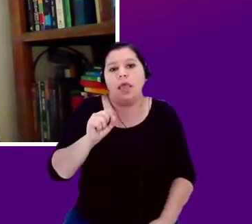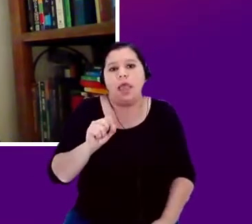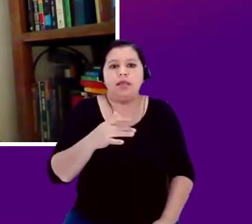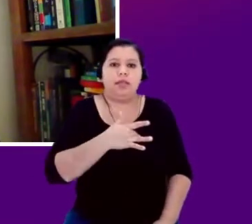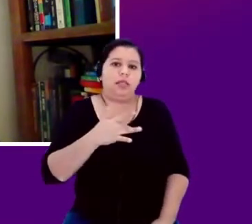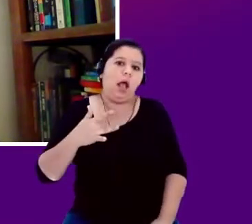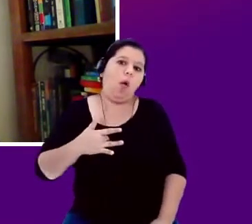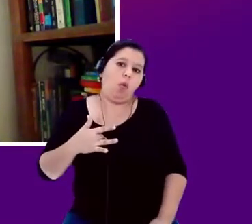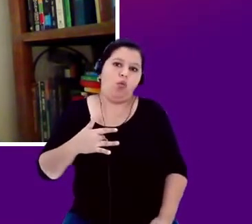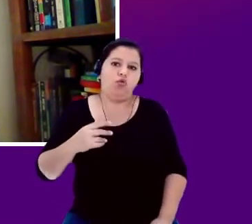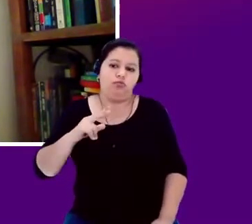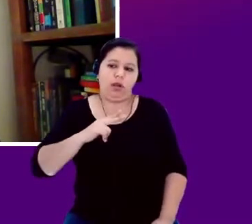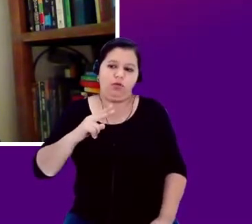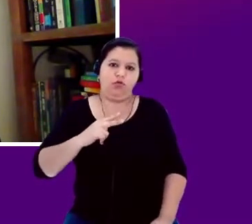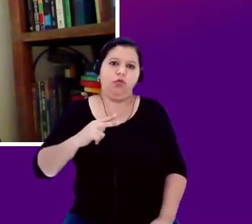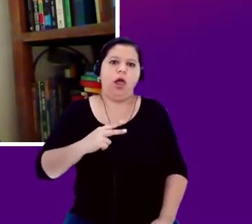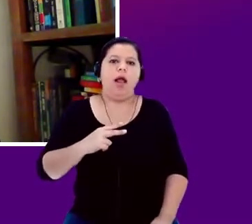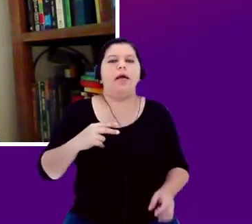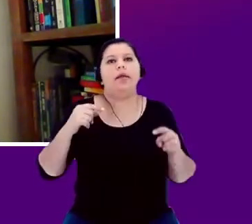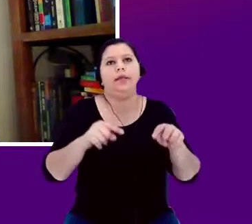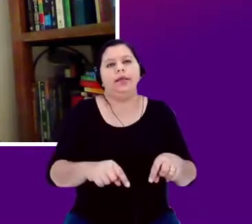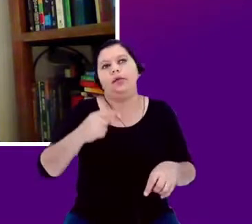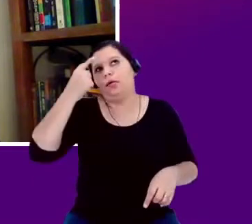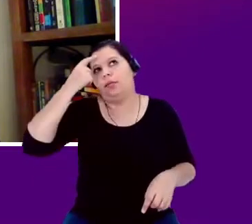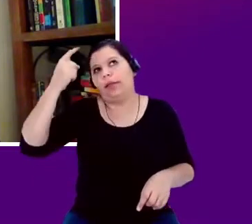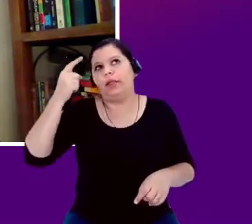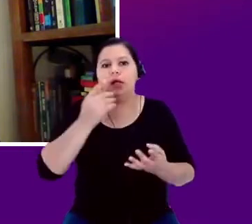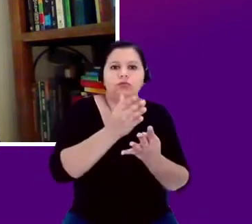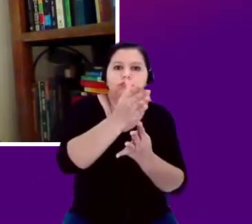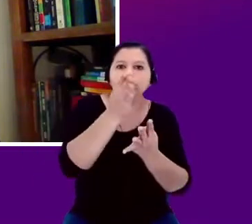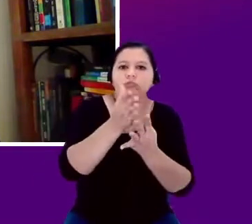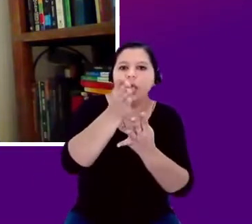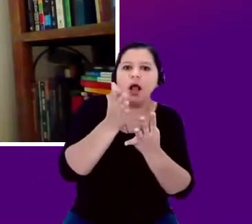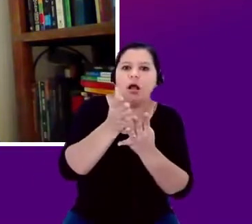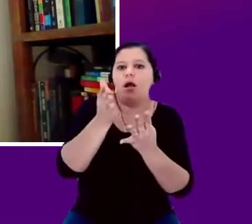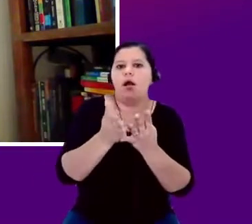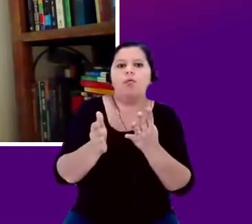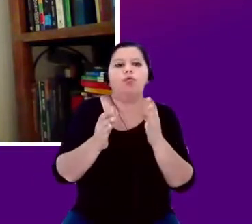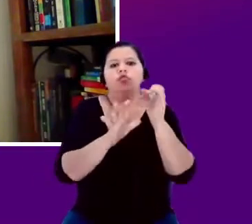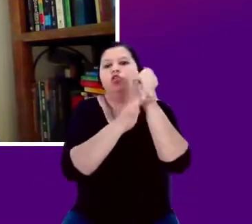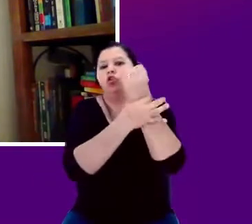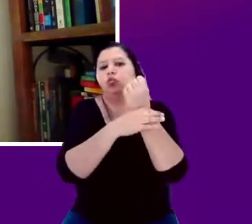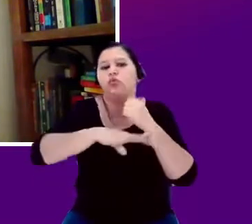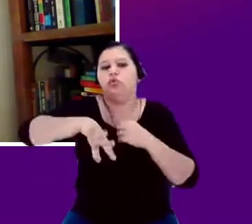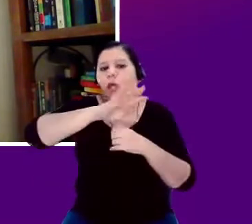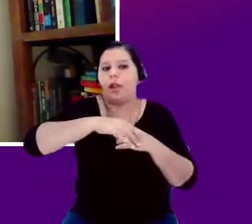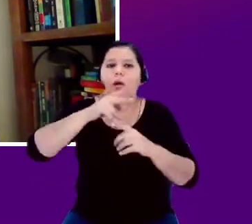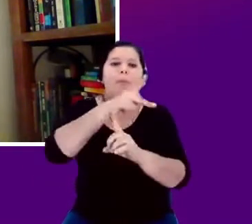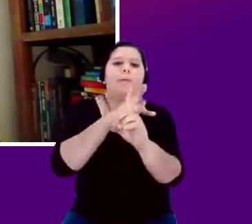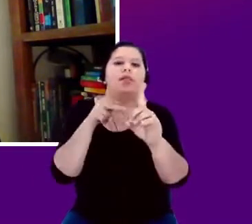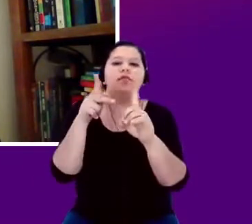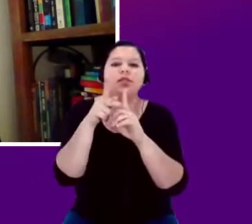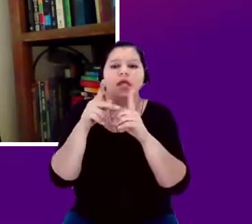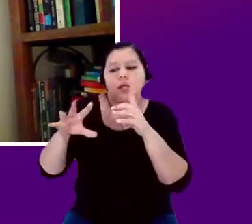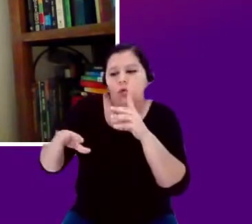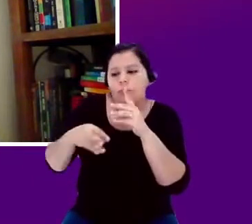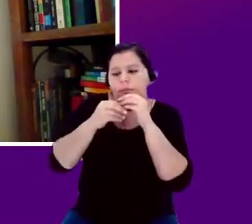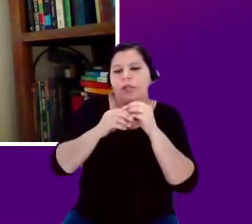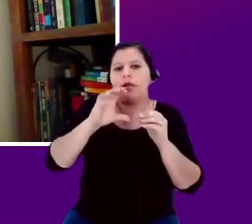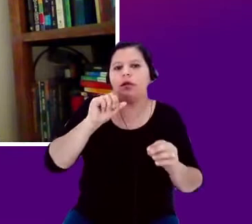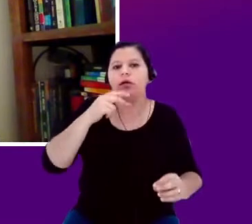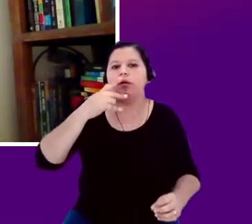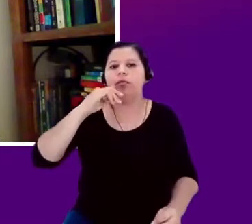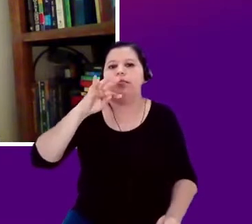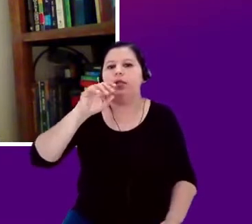tem a ANS, mas aqui pensando nos ramos de seguros gerais, previdência complementar e